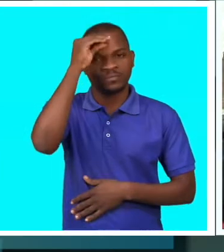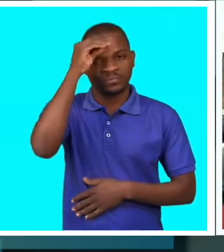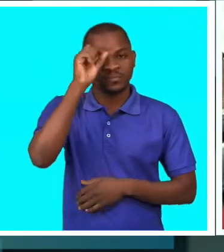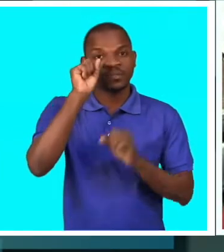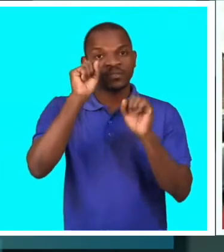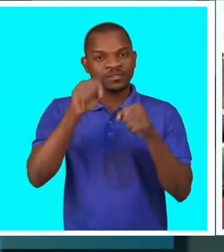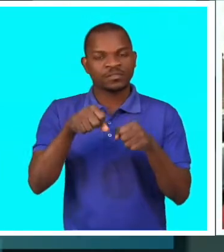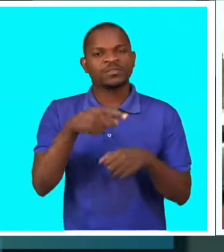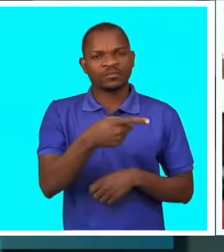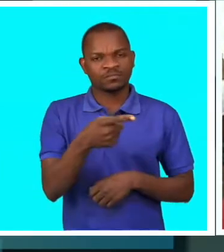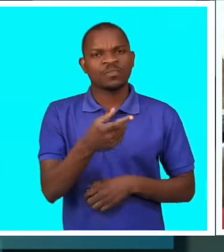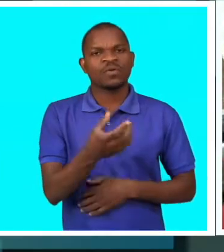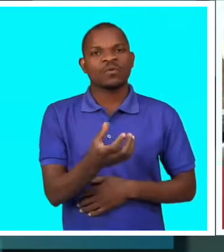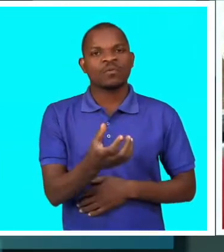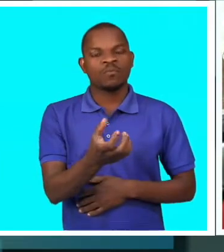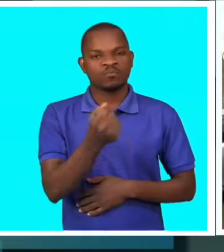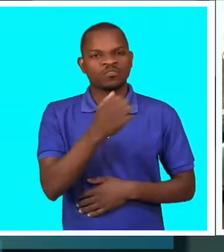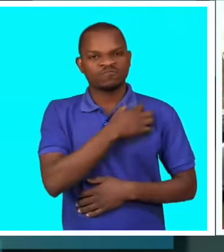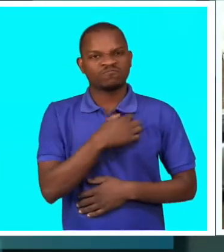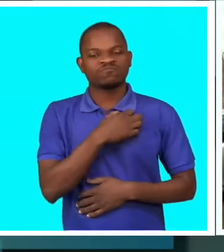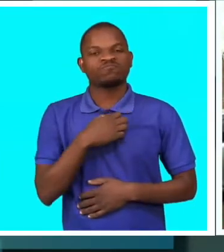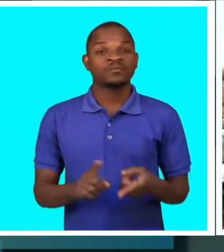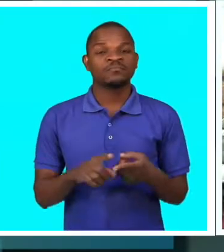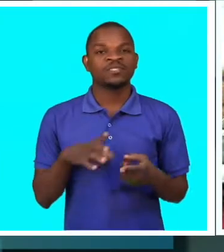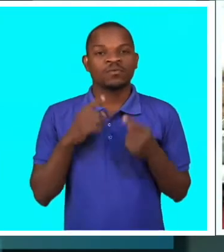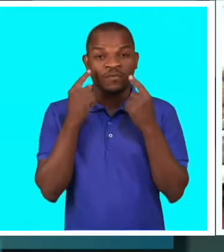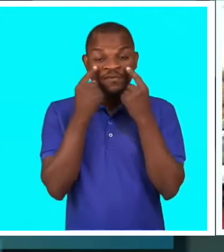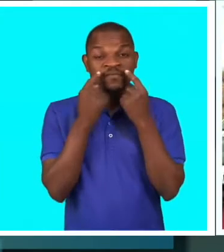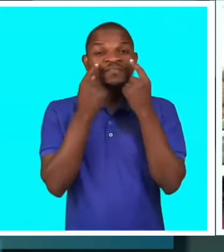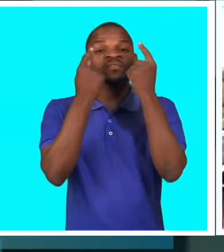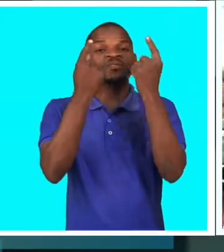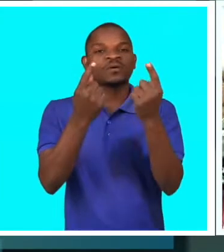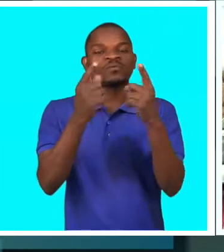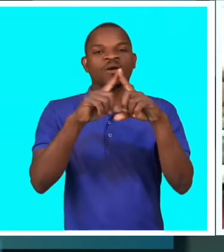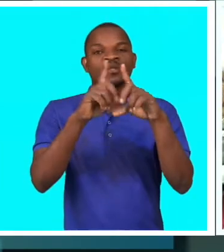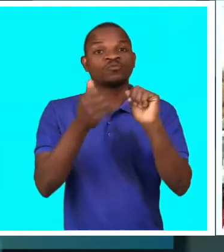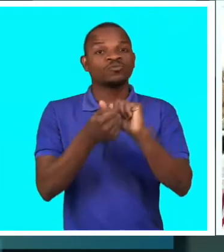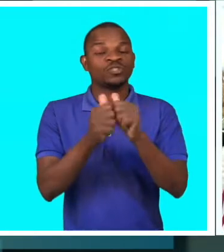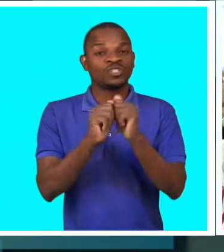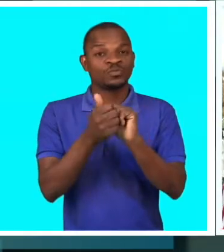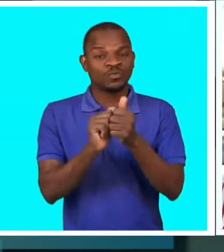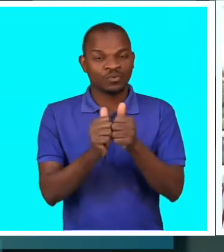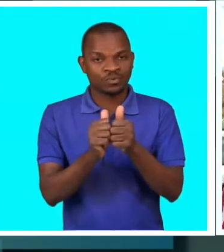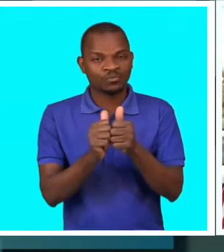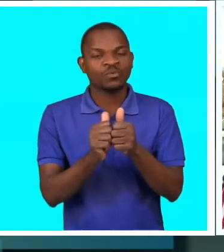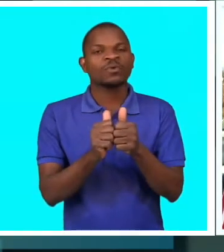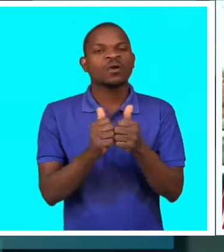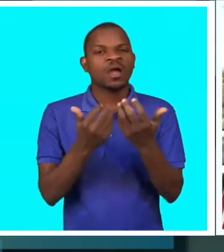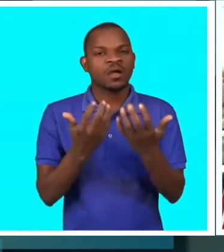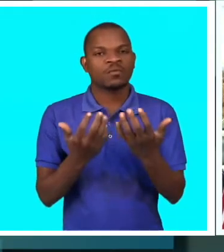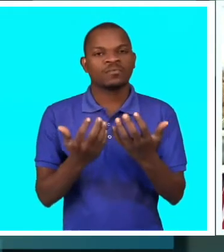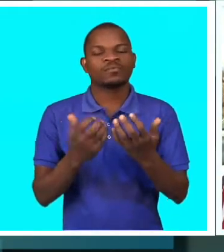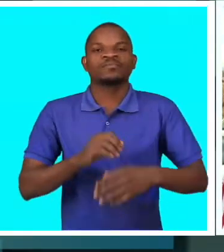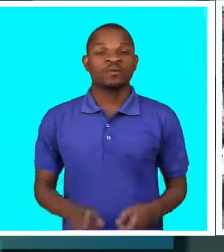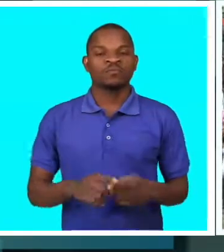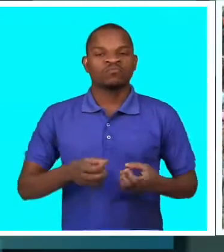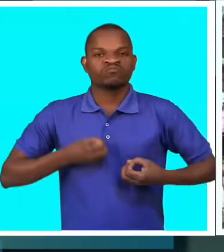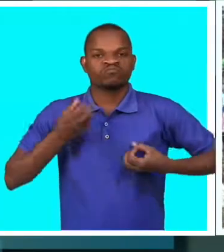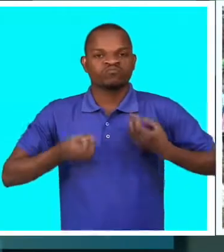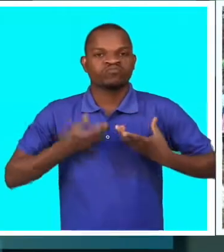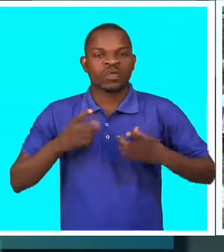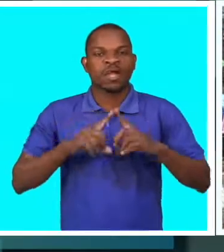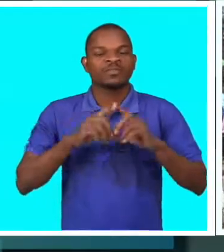que este vai tentar resolver o problema de Machacan. Ter uma visão daquilo que é o desporto em geral nos dias de hoje.